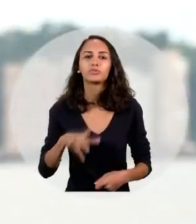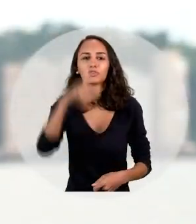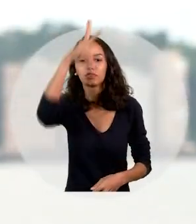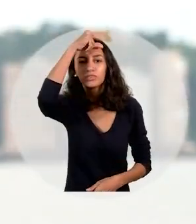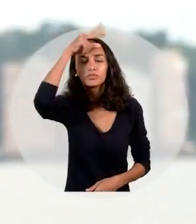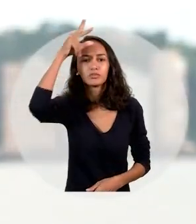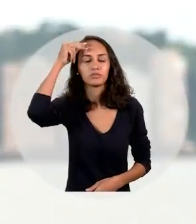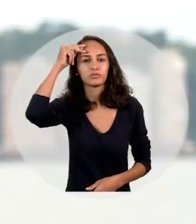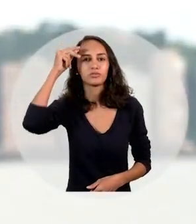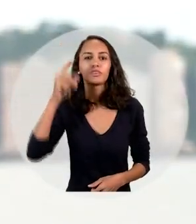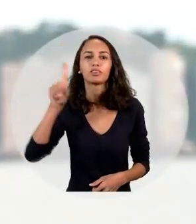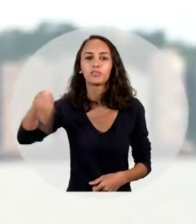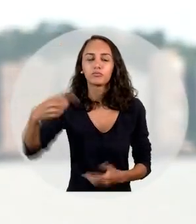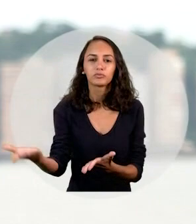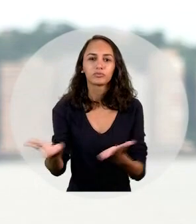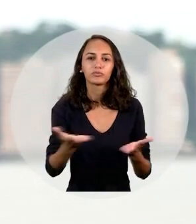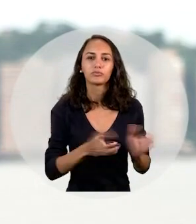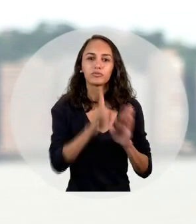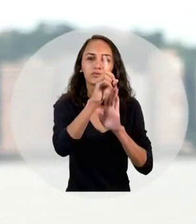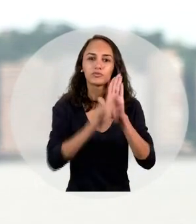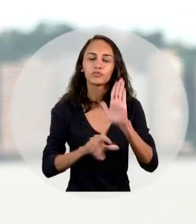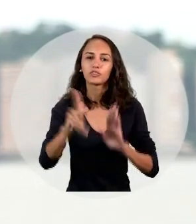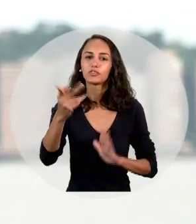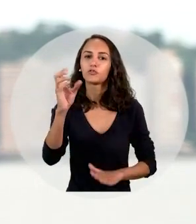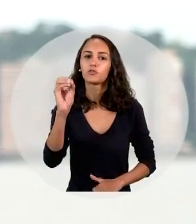aí fui convidado para ser diretor do Horto.